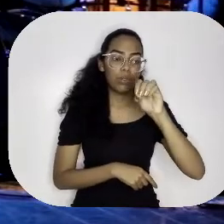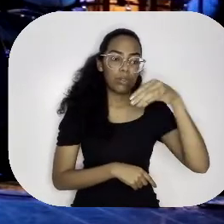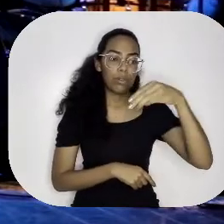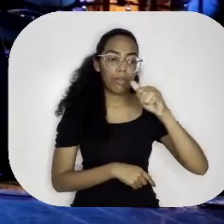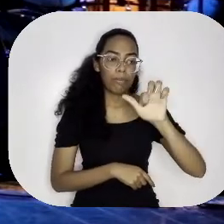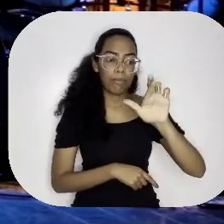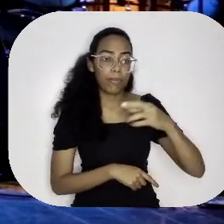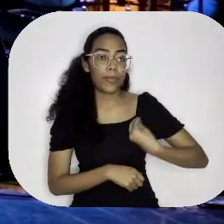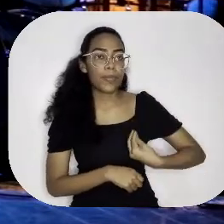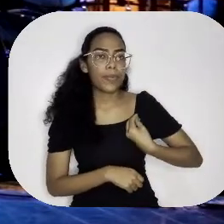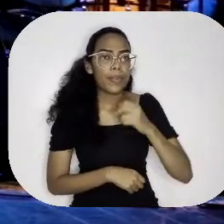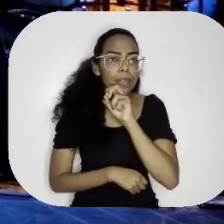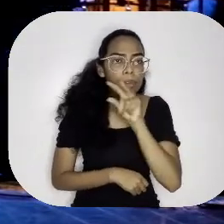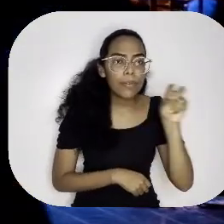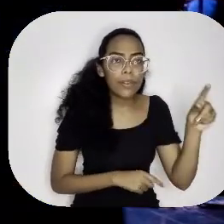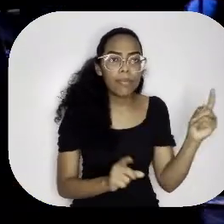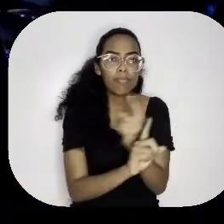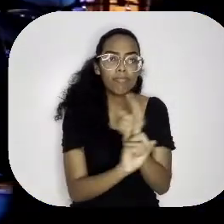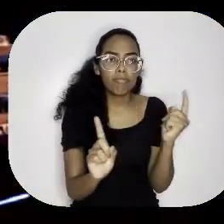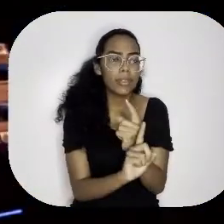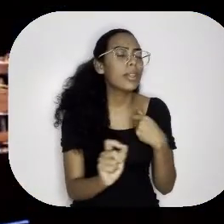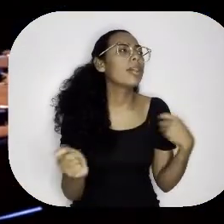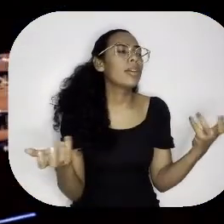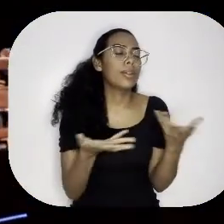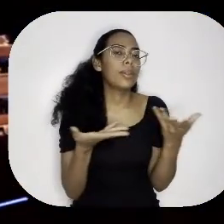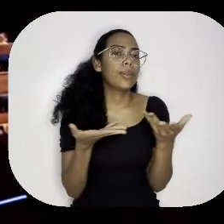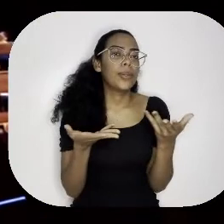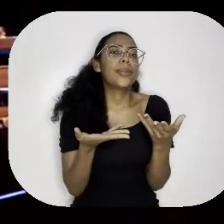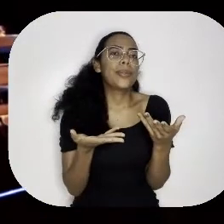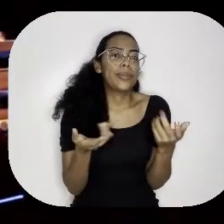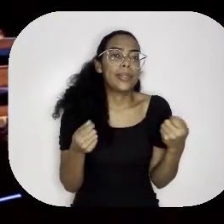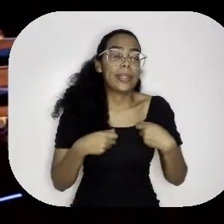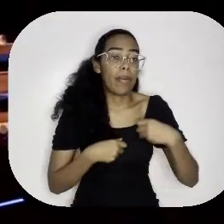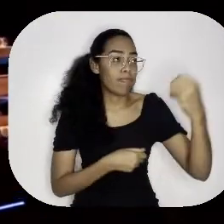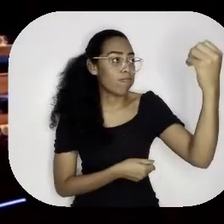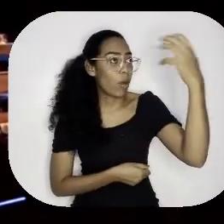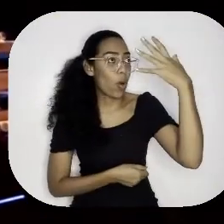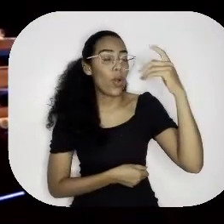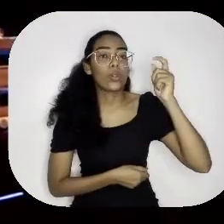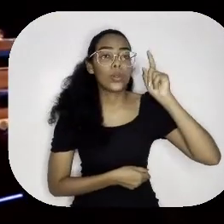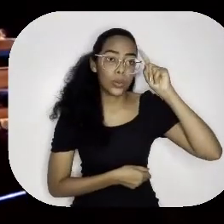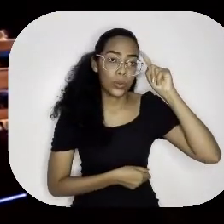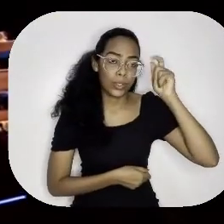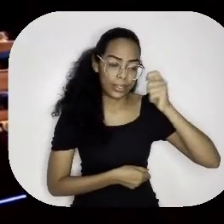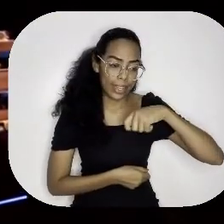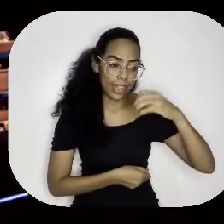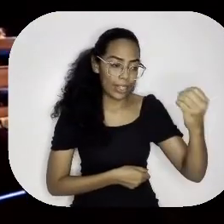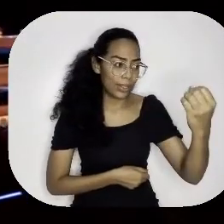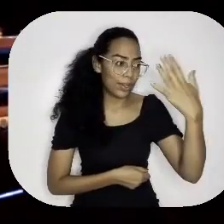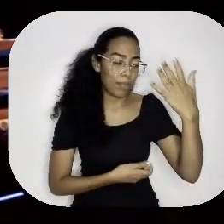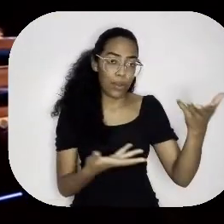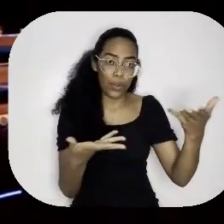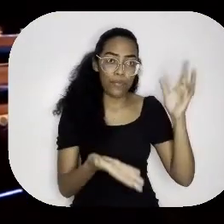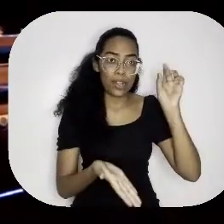amigo Gildomar Marinho, grande compositor que está aí, eu vi aí passando. Ele hoje que resolveu, ele hoje deu luz